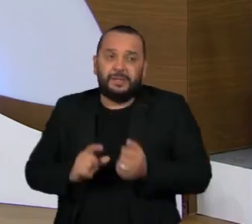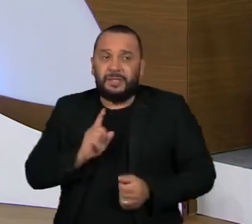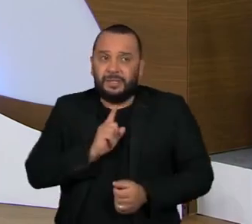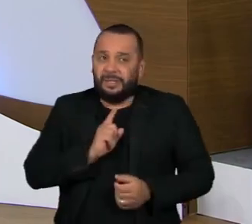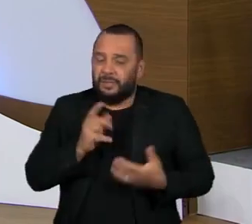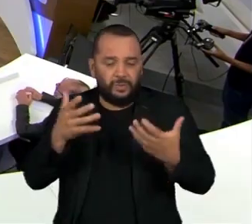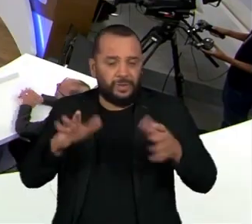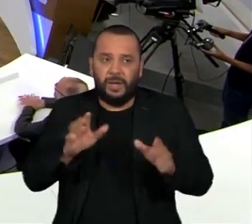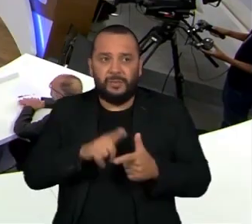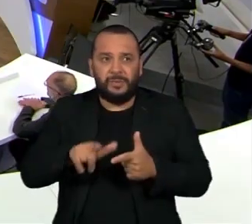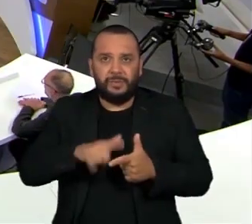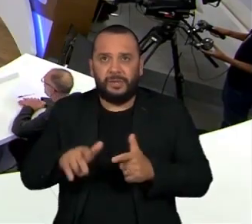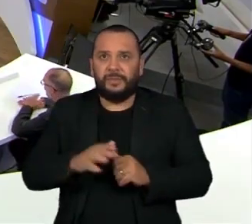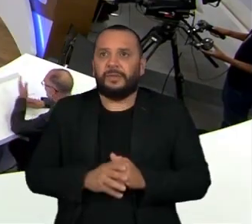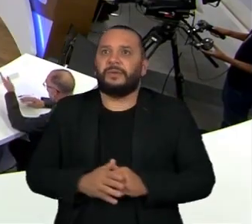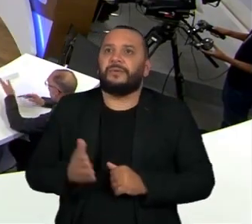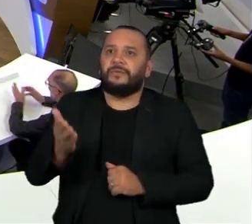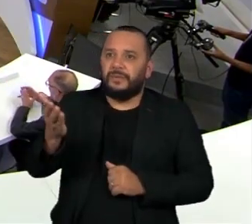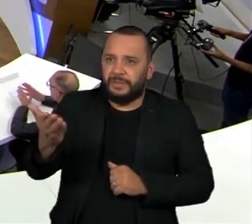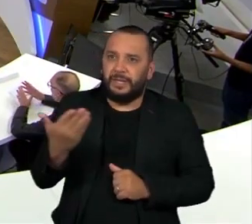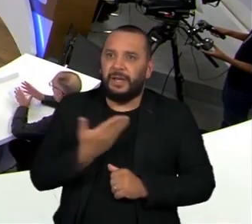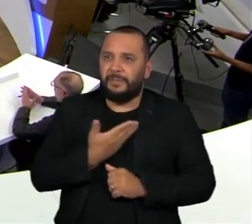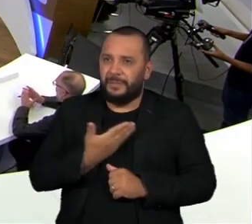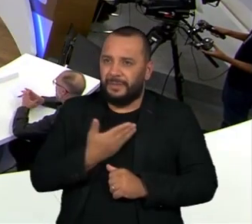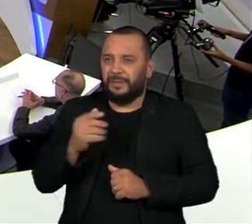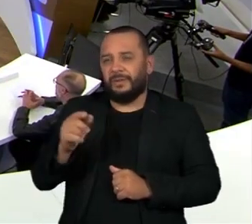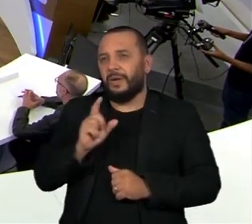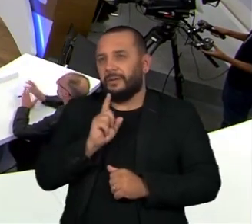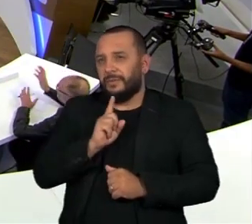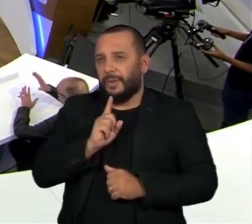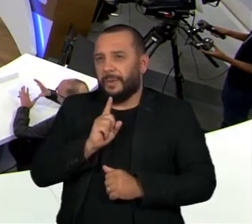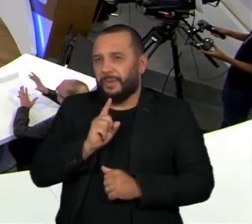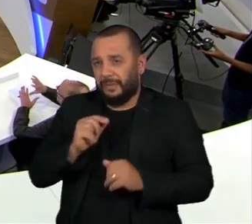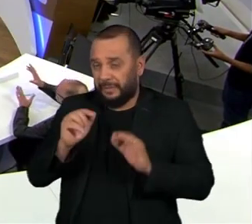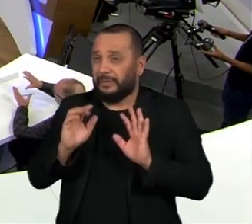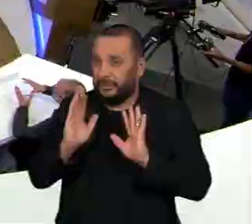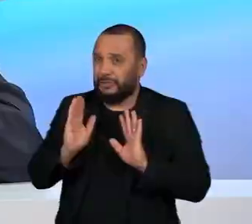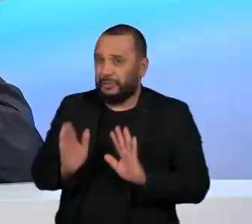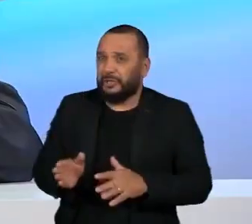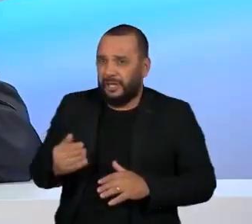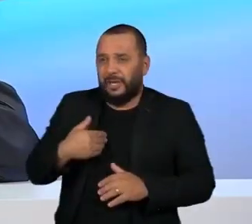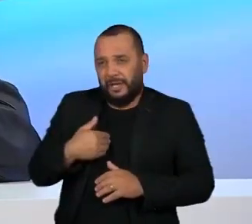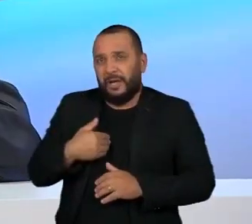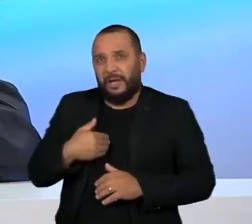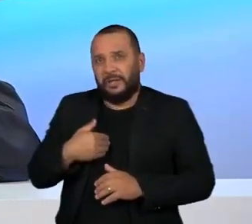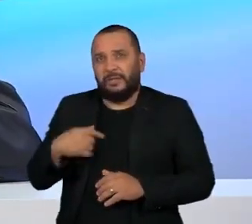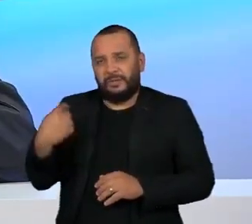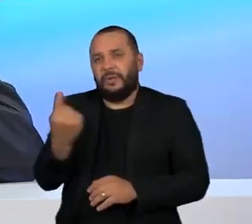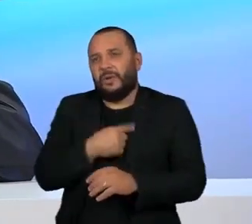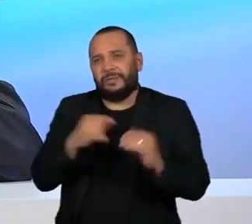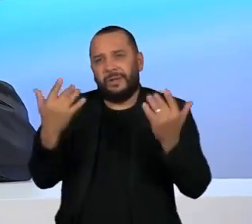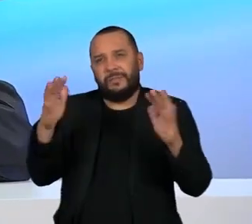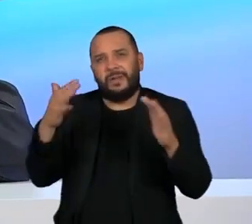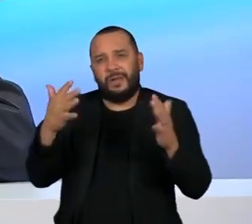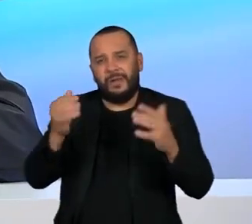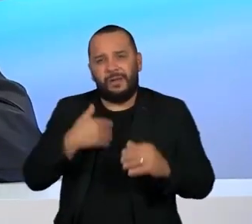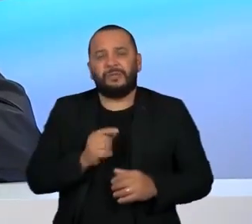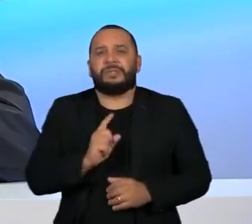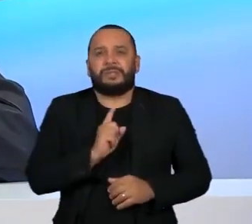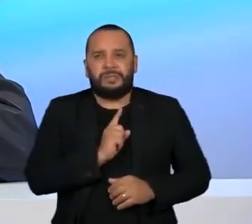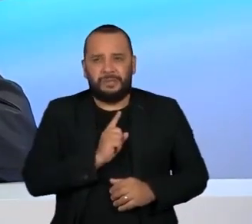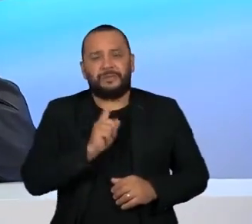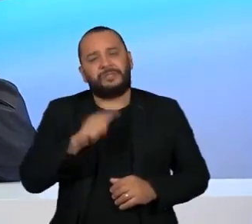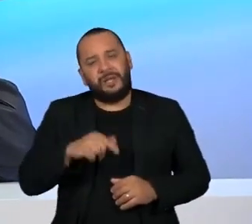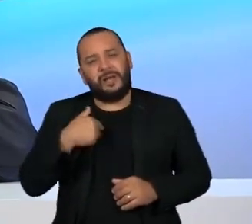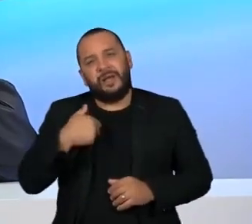eu sei que você é amigo do Silvio né você tá aqui firmou muito e claro que a gente aplaude muito o Silvio como artista